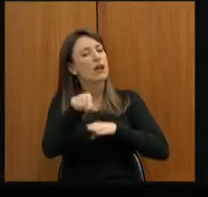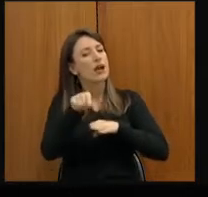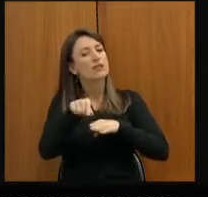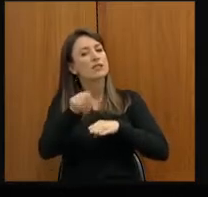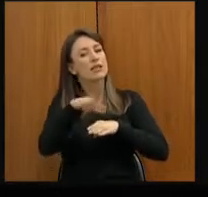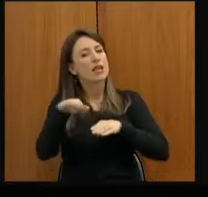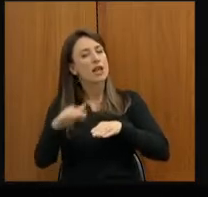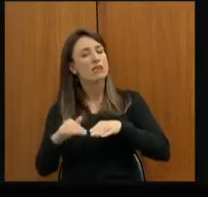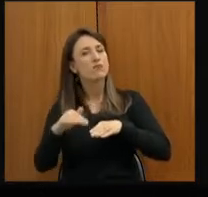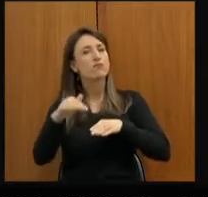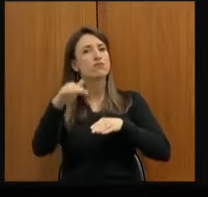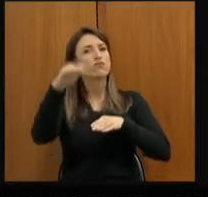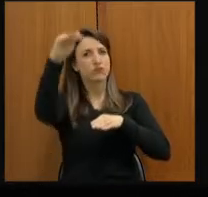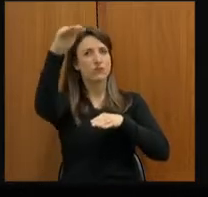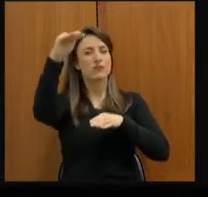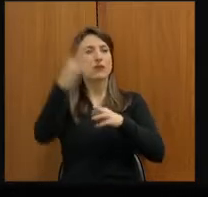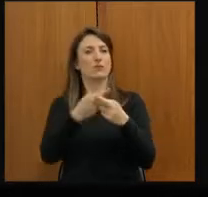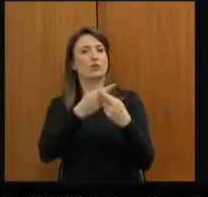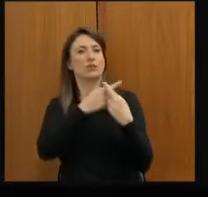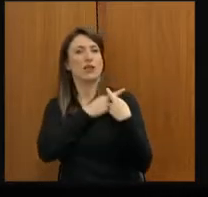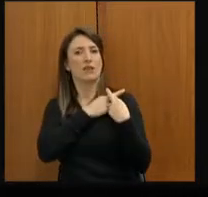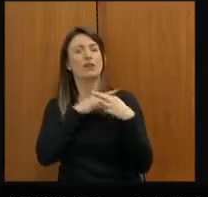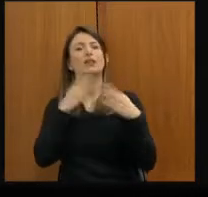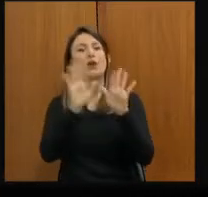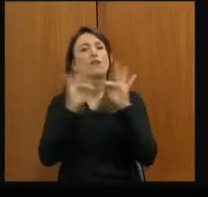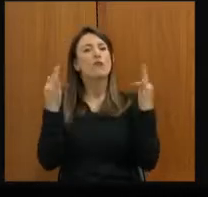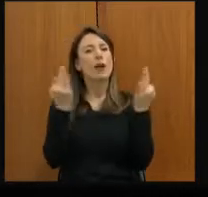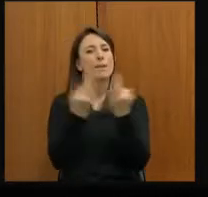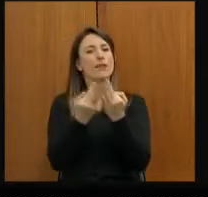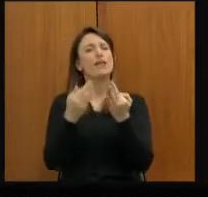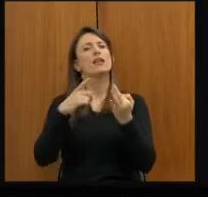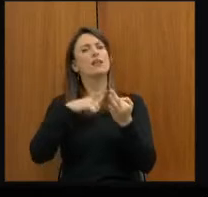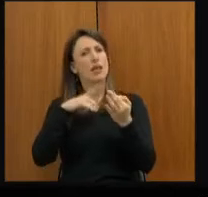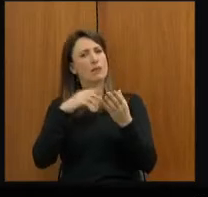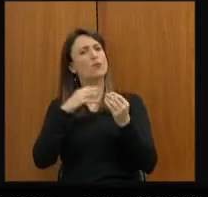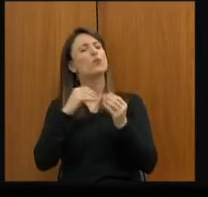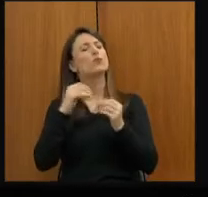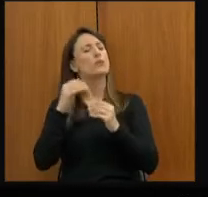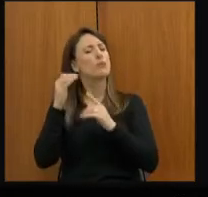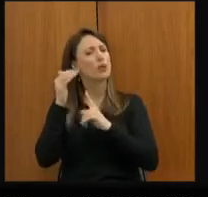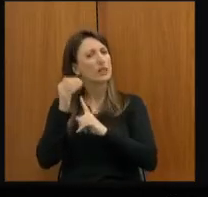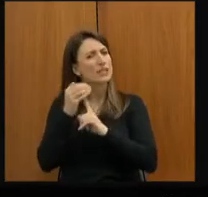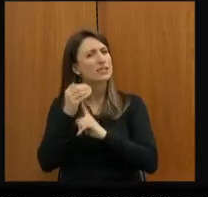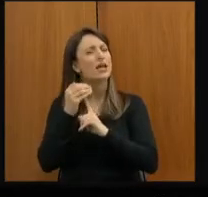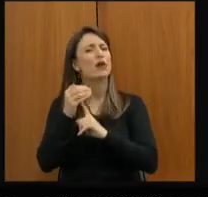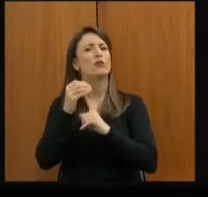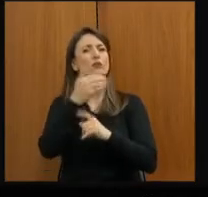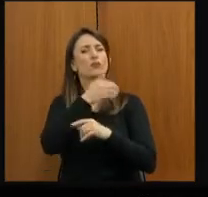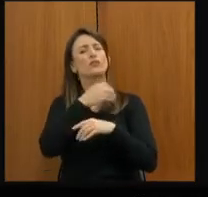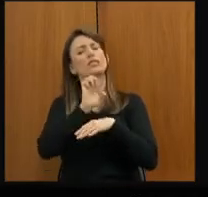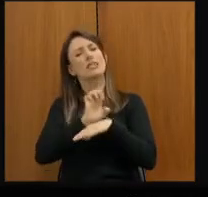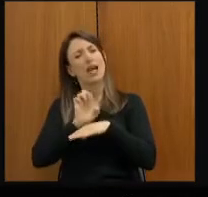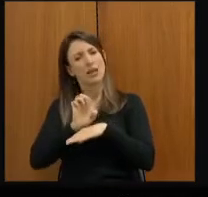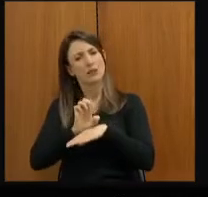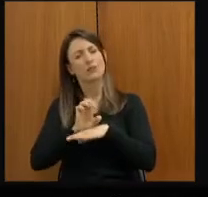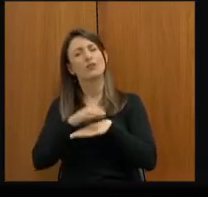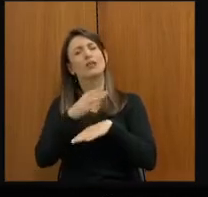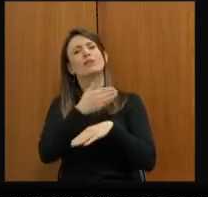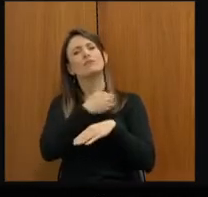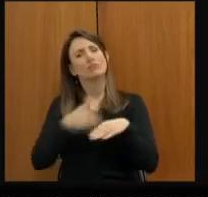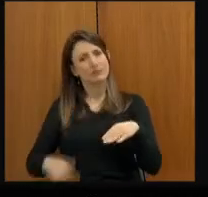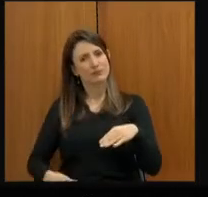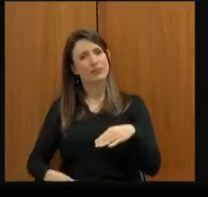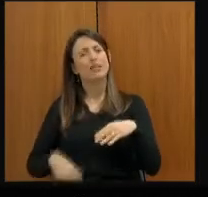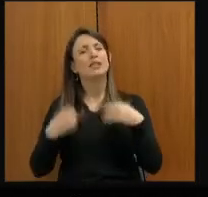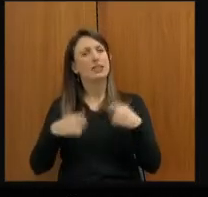então a família base da sociedade tem especial proteção do estado e tem o dever de assegurar a assistência à família